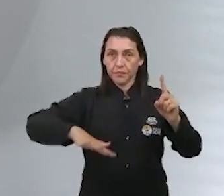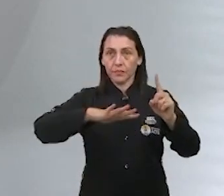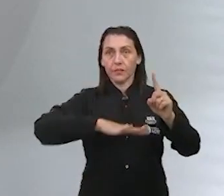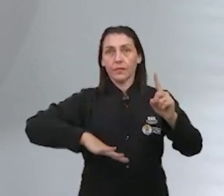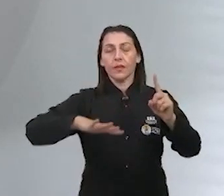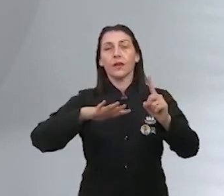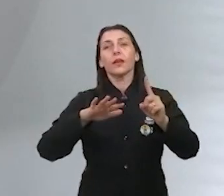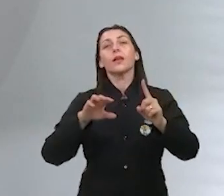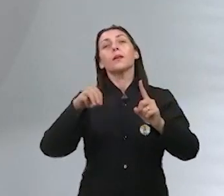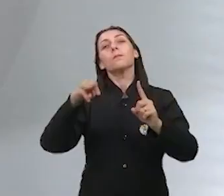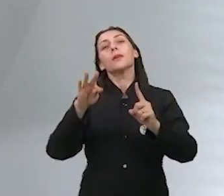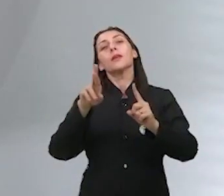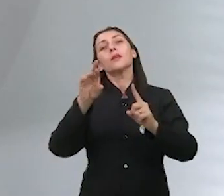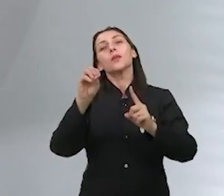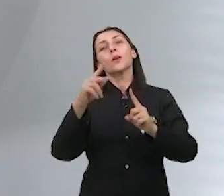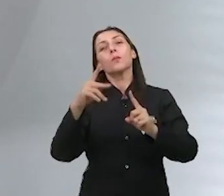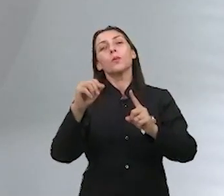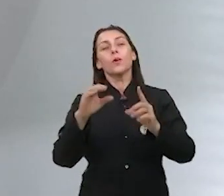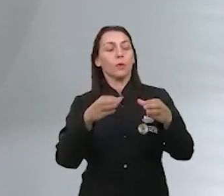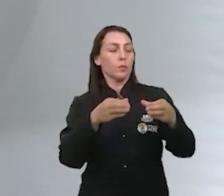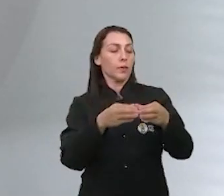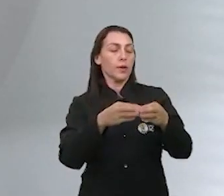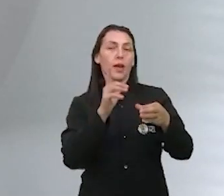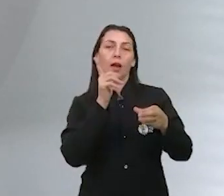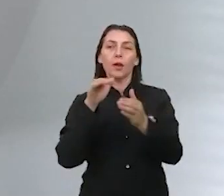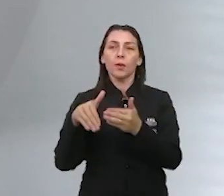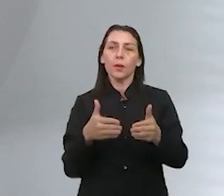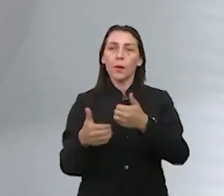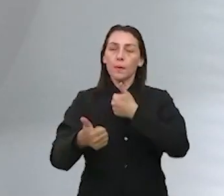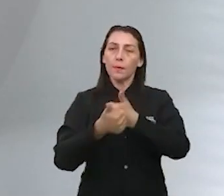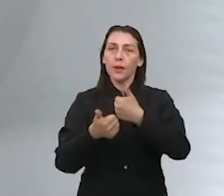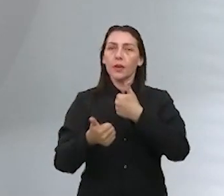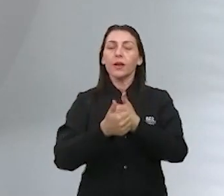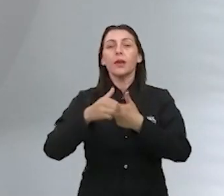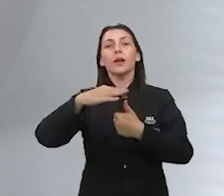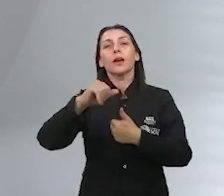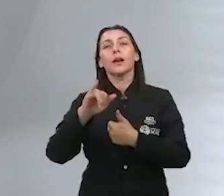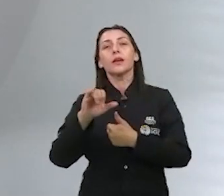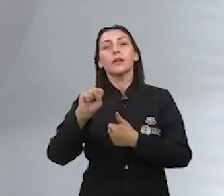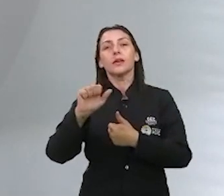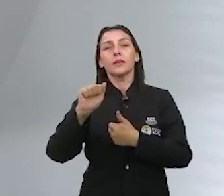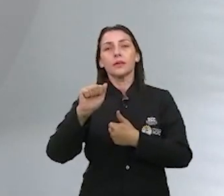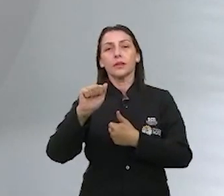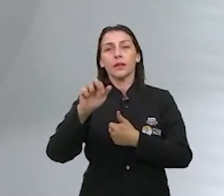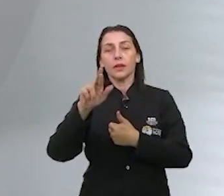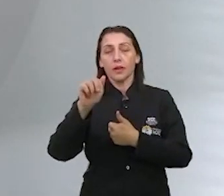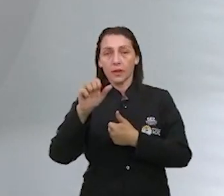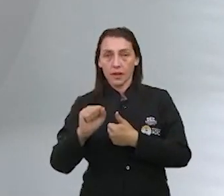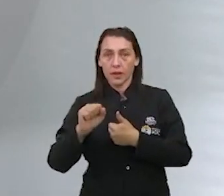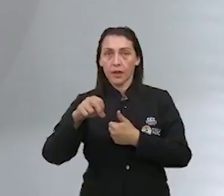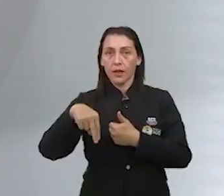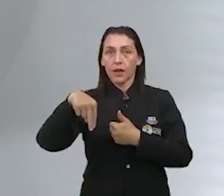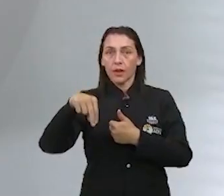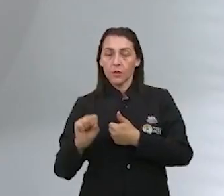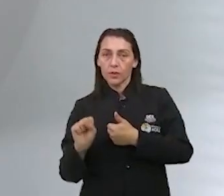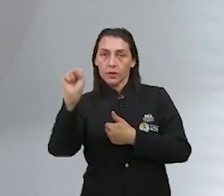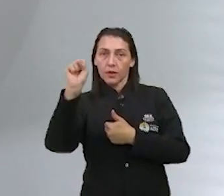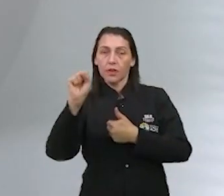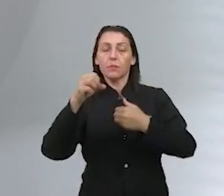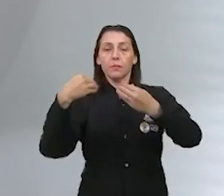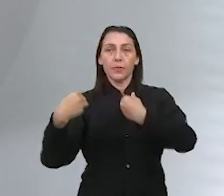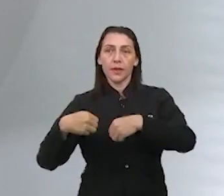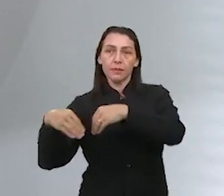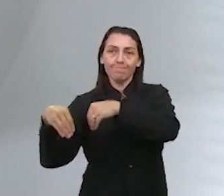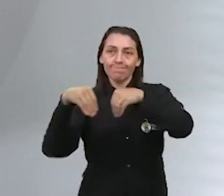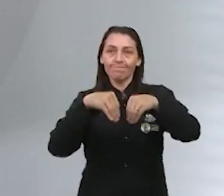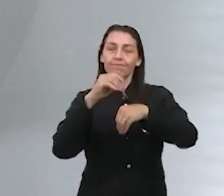por metrópoles, por comunidades ribeirinhas, né, como os caiçaras no sudeste brasileiro, eles vão ter que se deslocar dali. Tá?